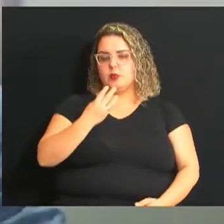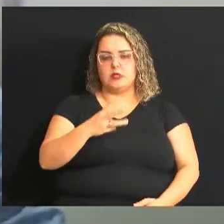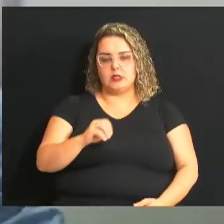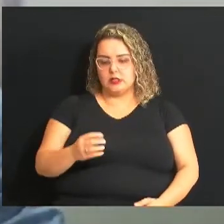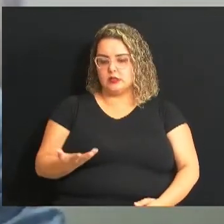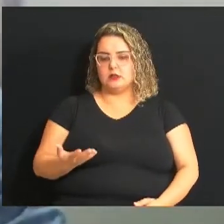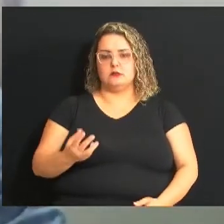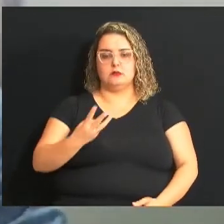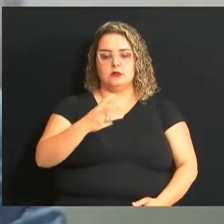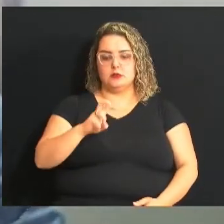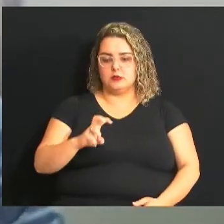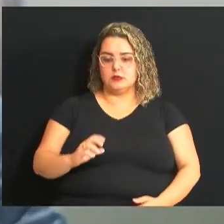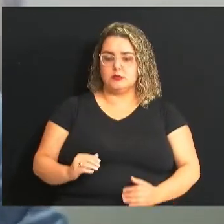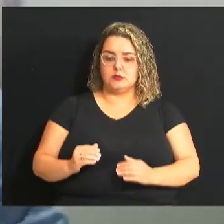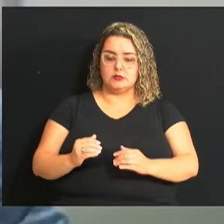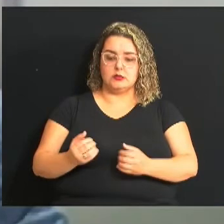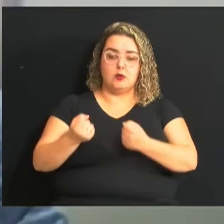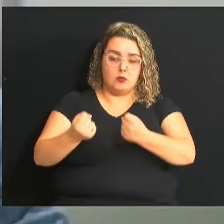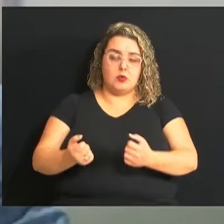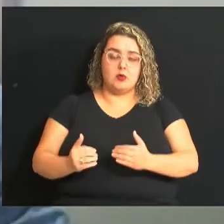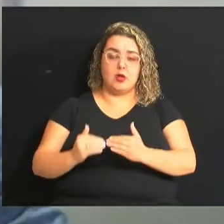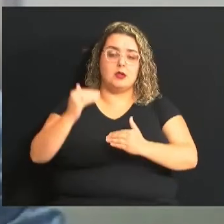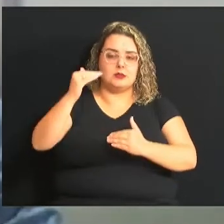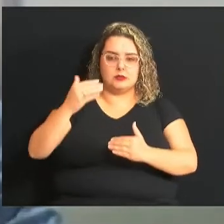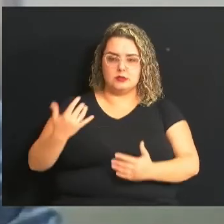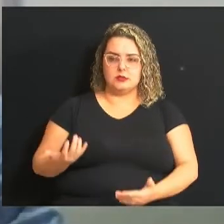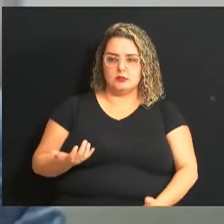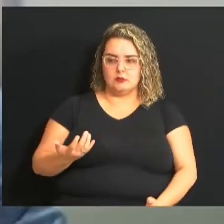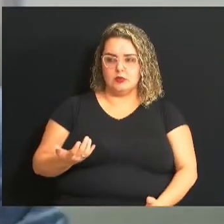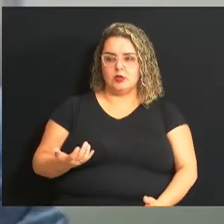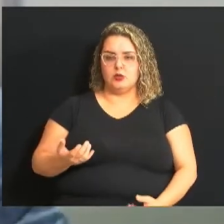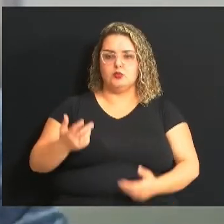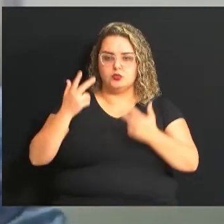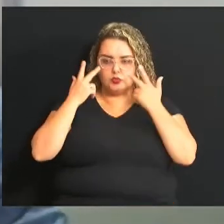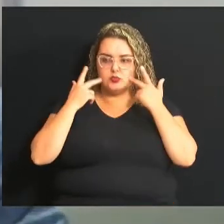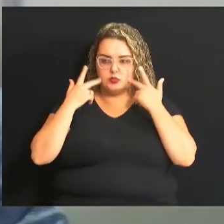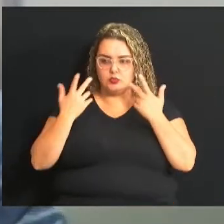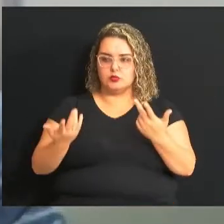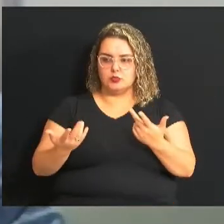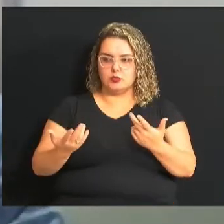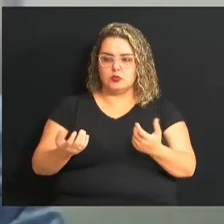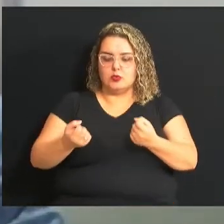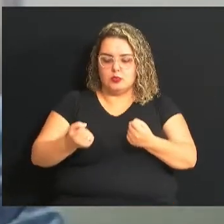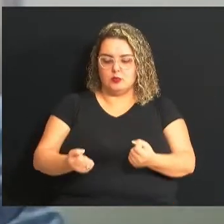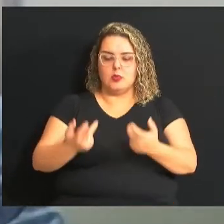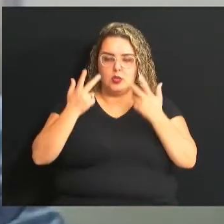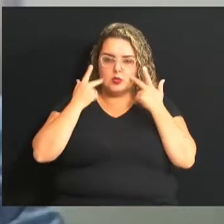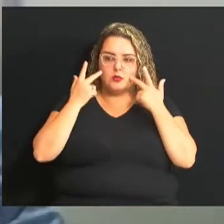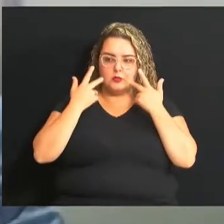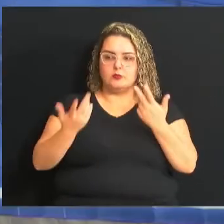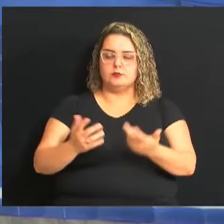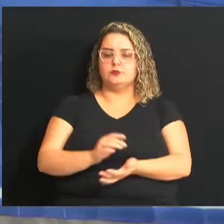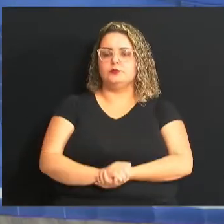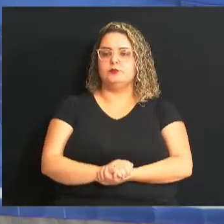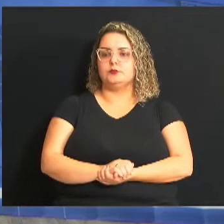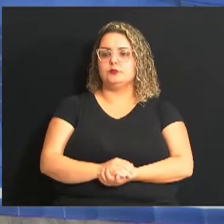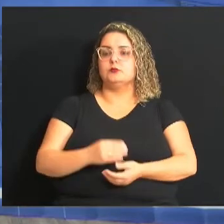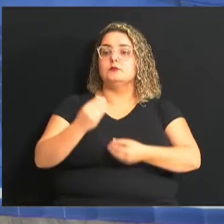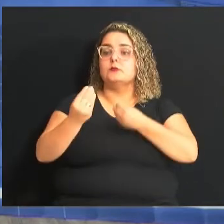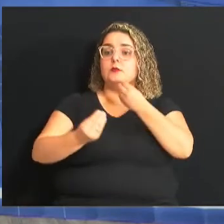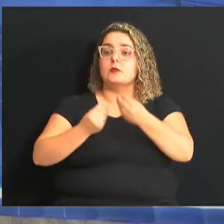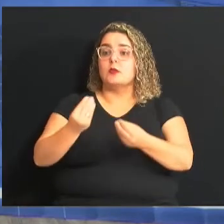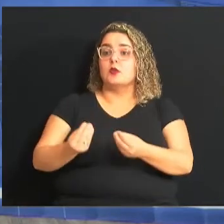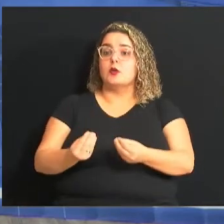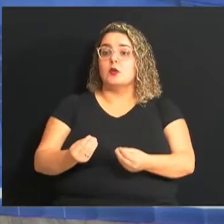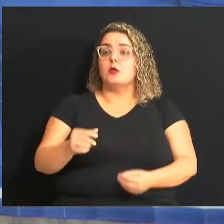uma carga muito grande, então ter tênis quando você chega no peso mais normal é bem indicado. E como é que fica a